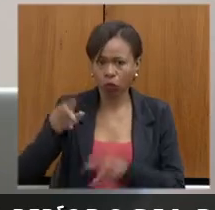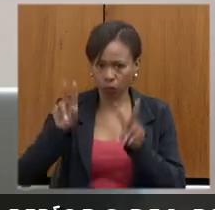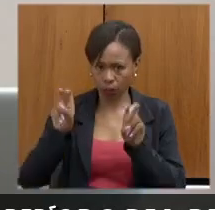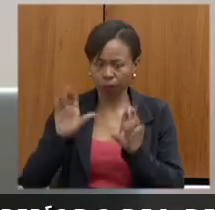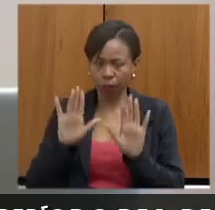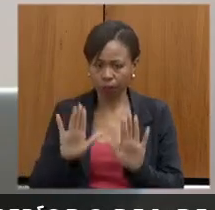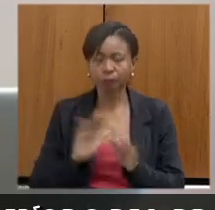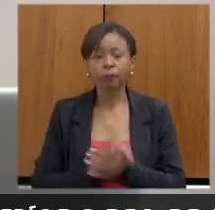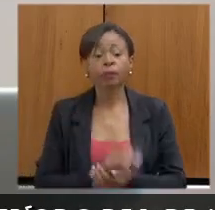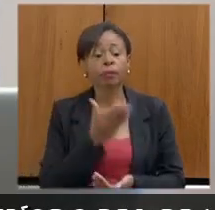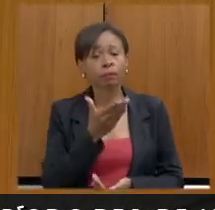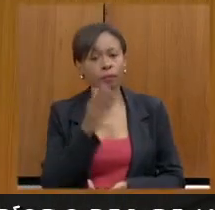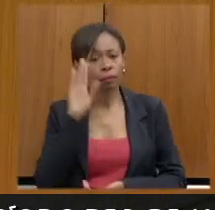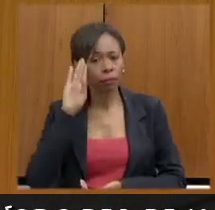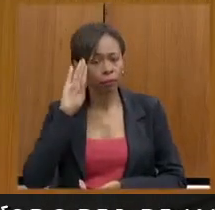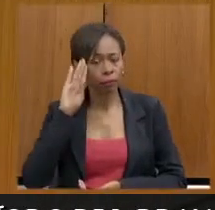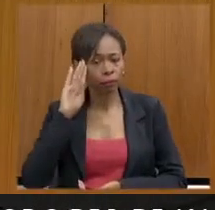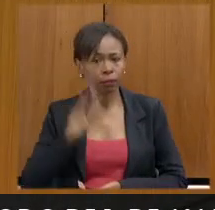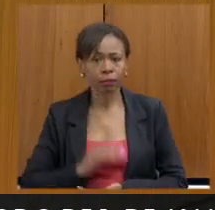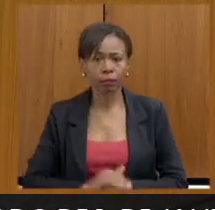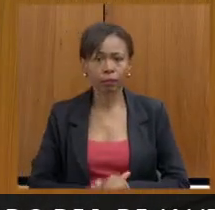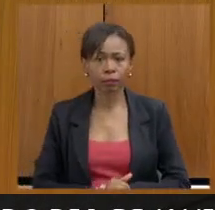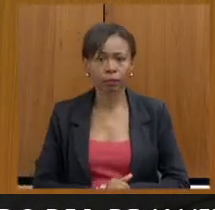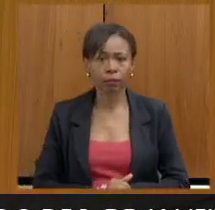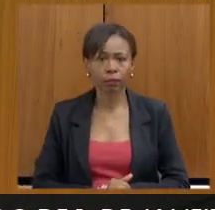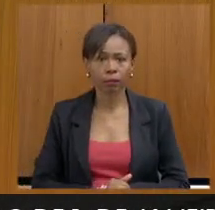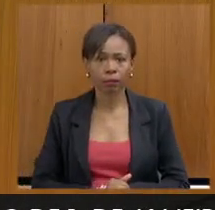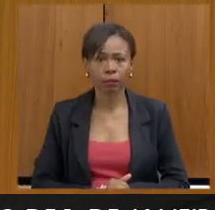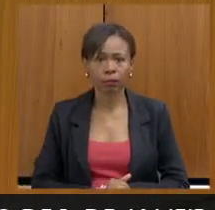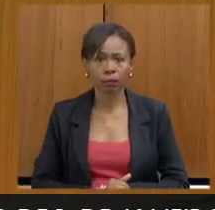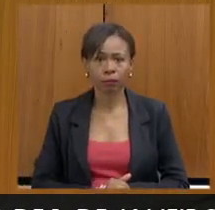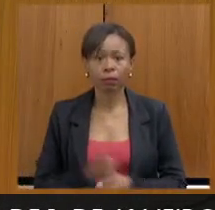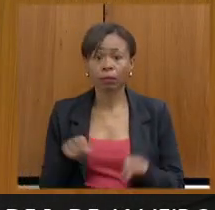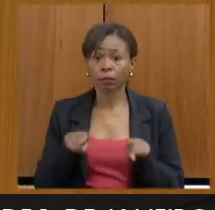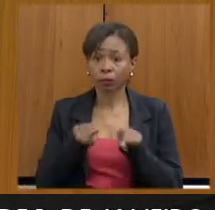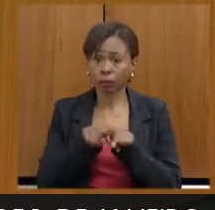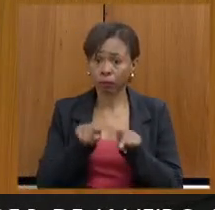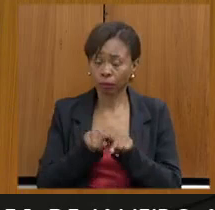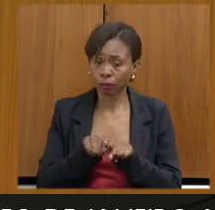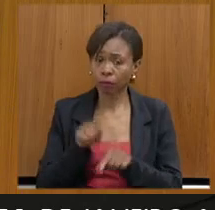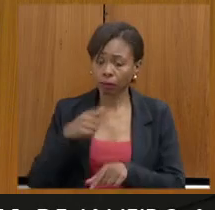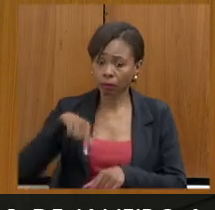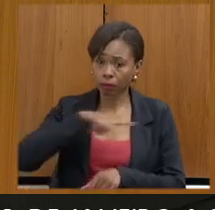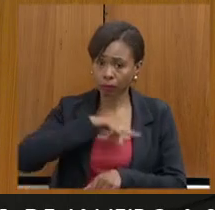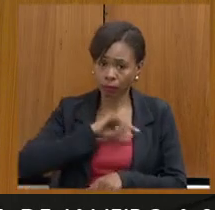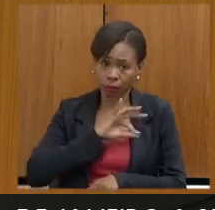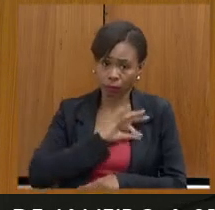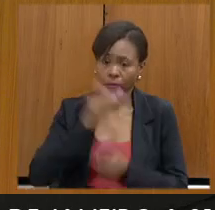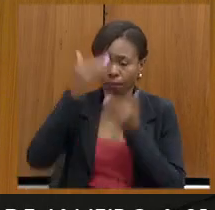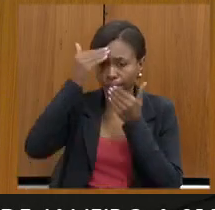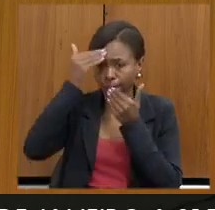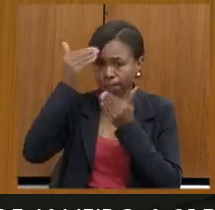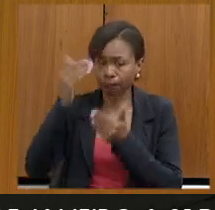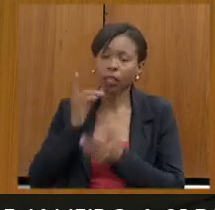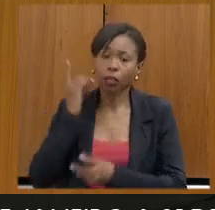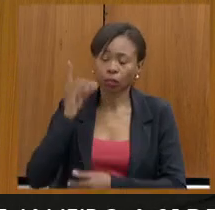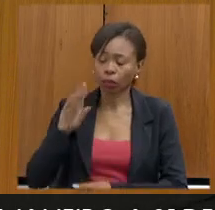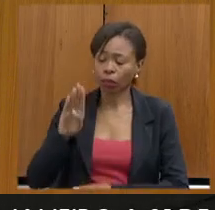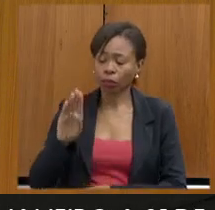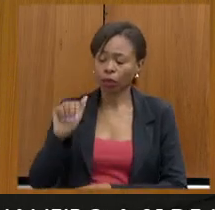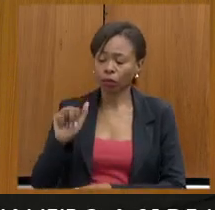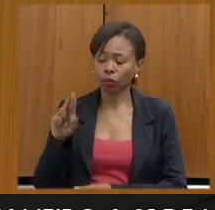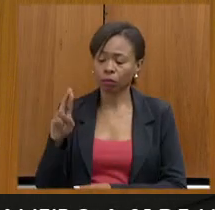como a sua tem a palavra É bom registrar também né nossa gratidão ao o deputado